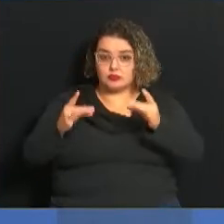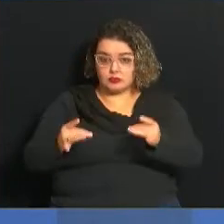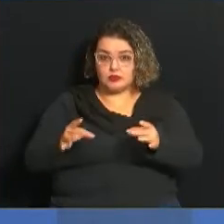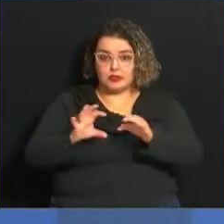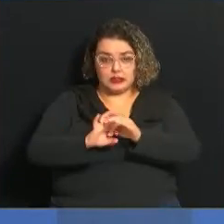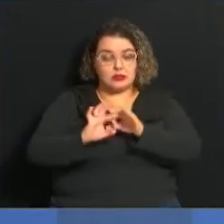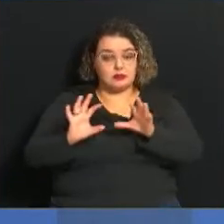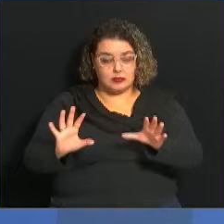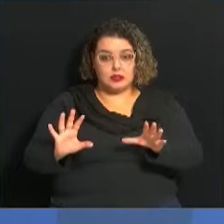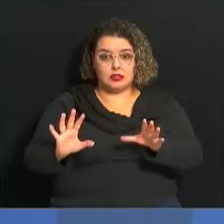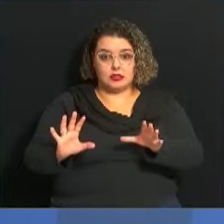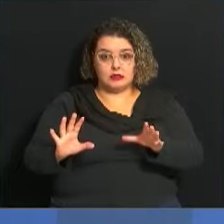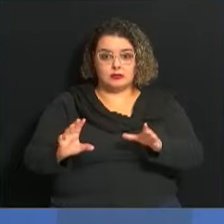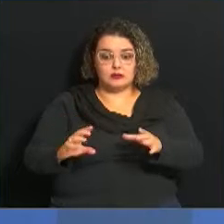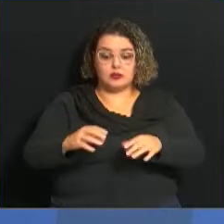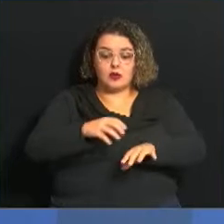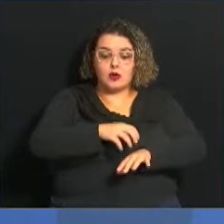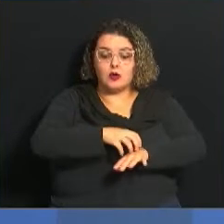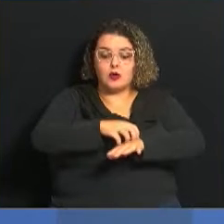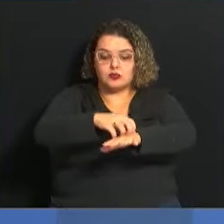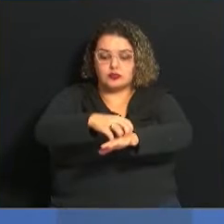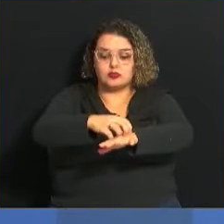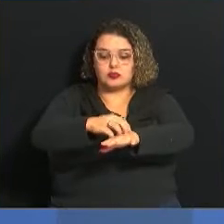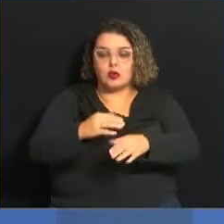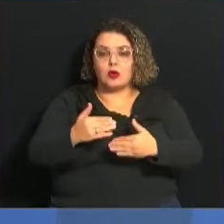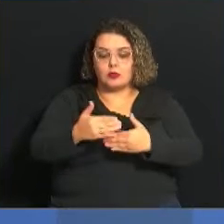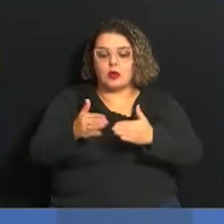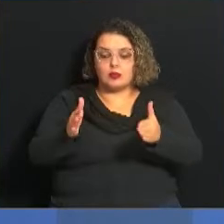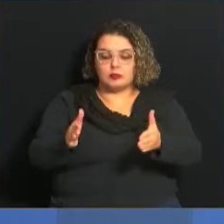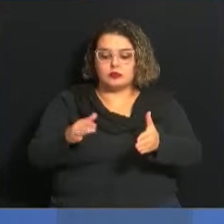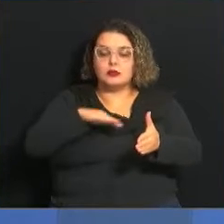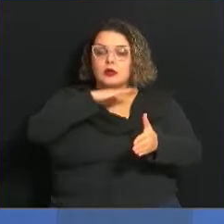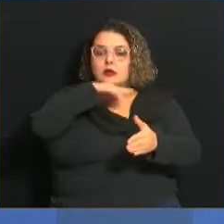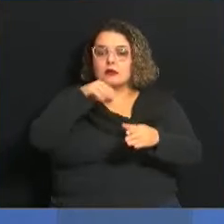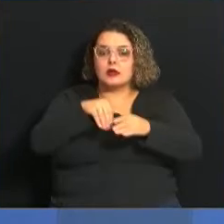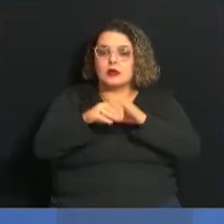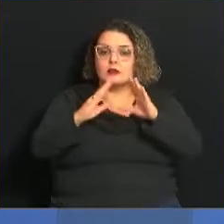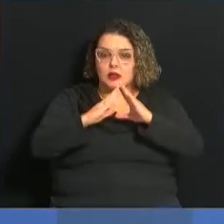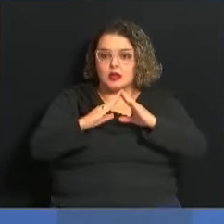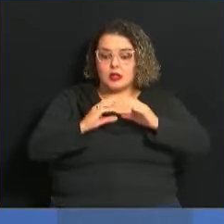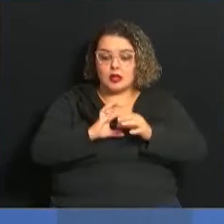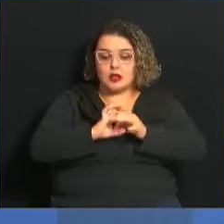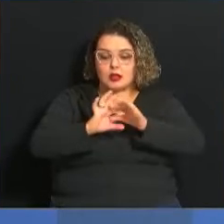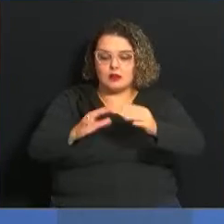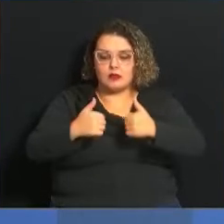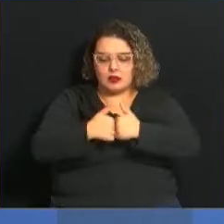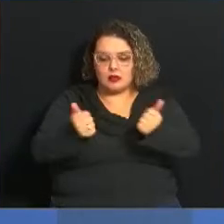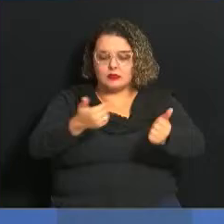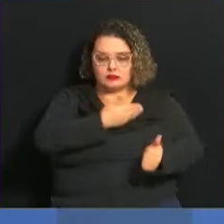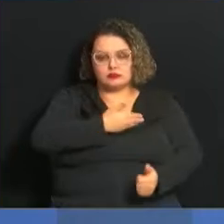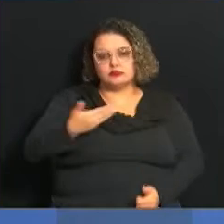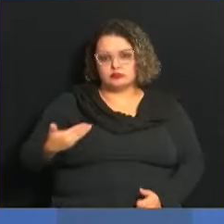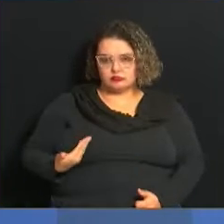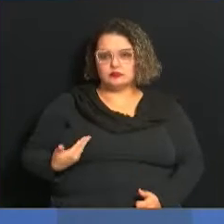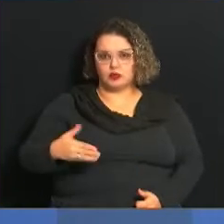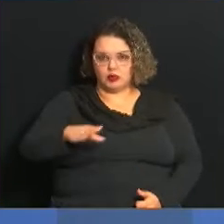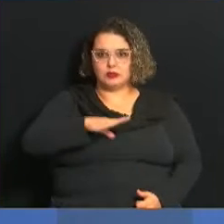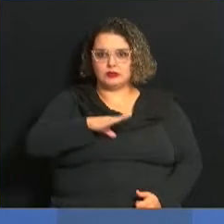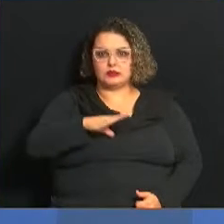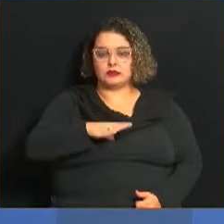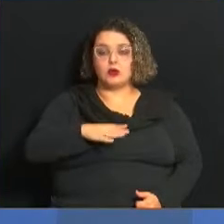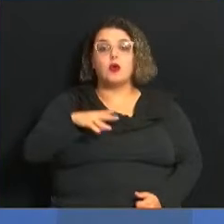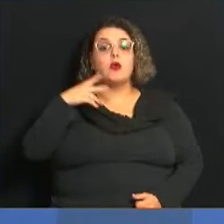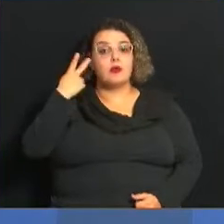permitir o translado de animais domésticos de pequeno porte no transporte público coletivo municipal. O